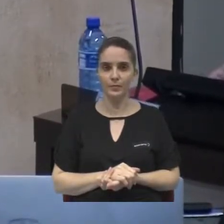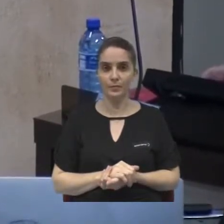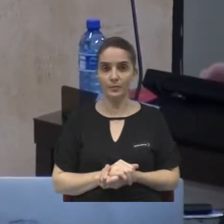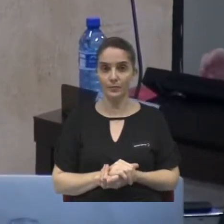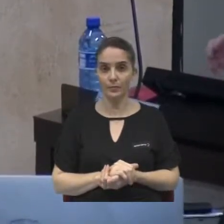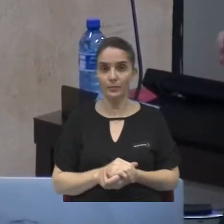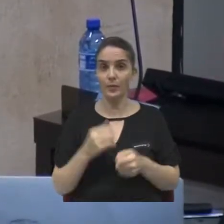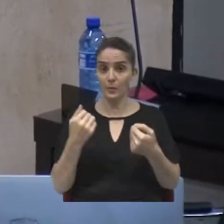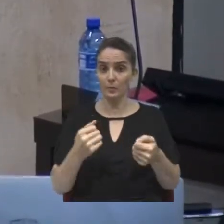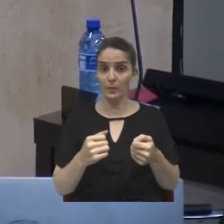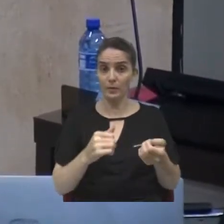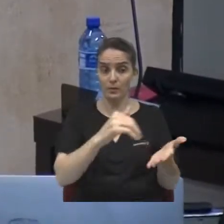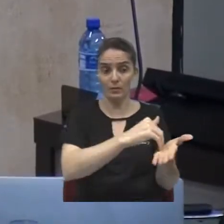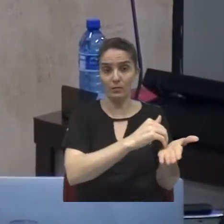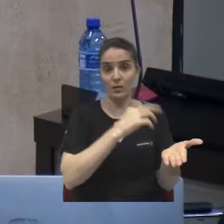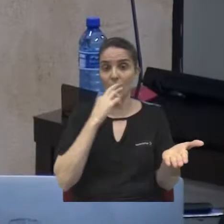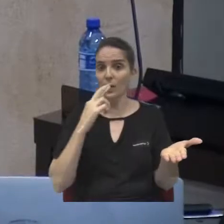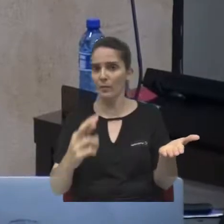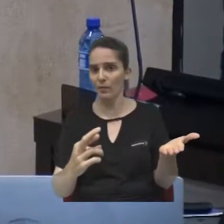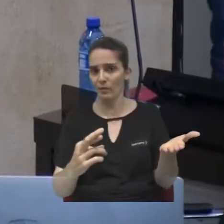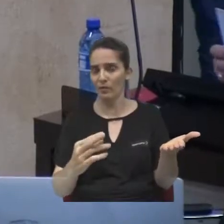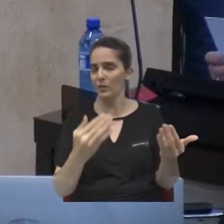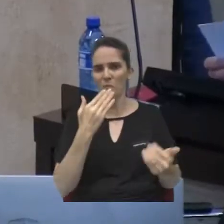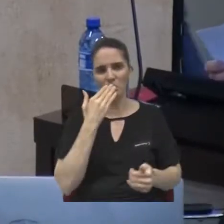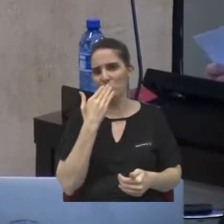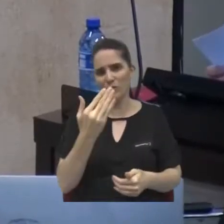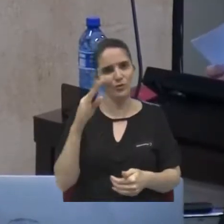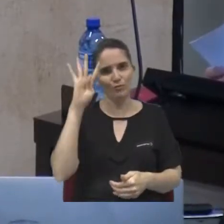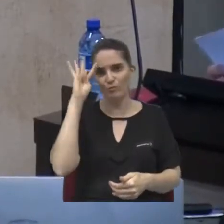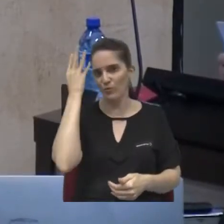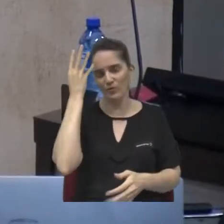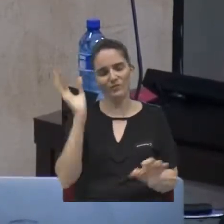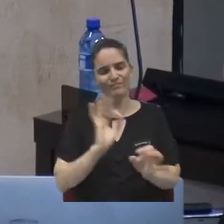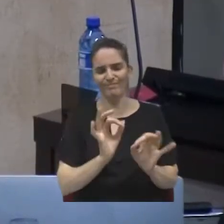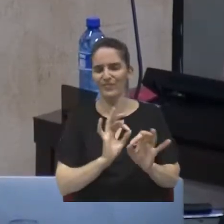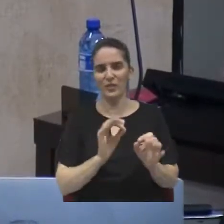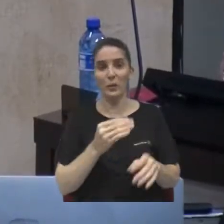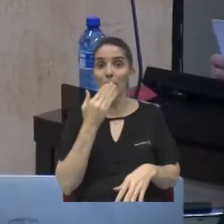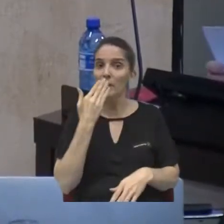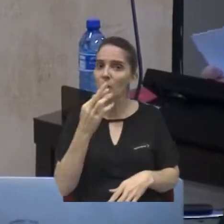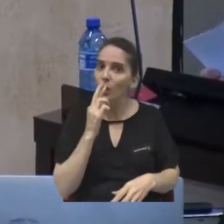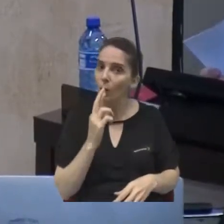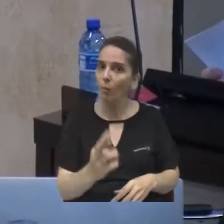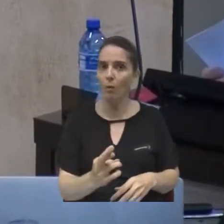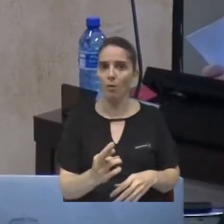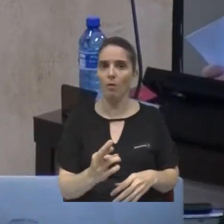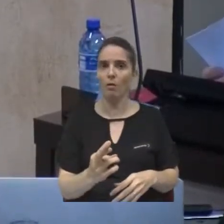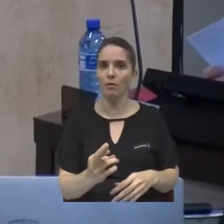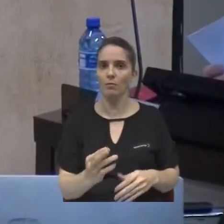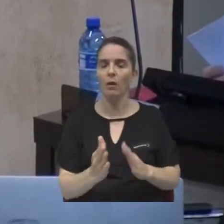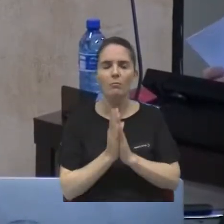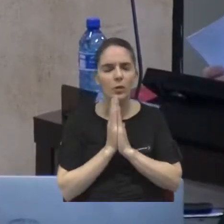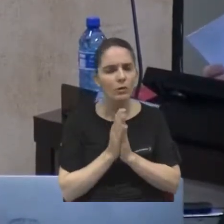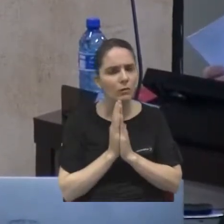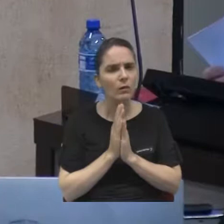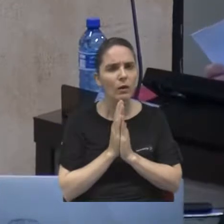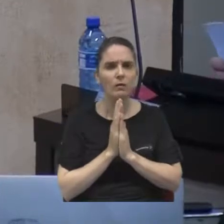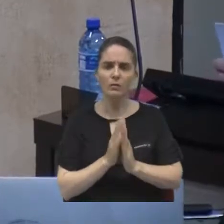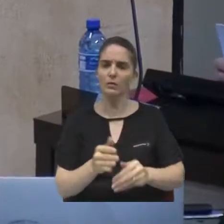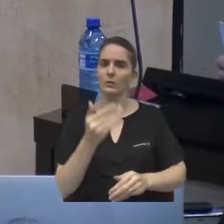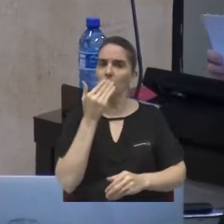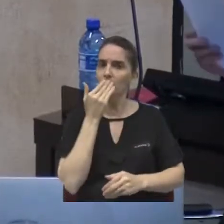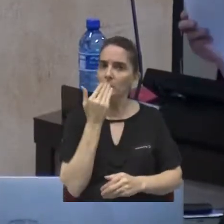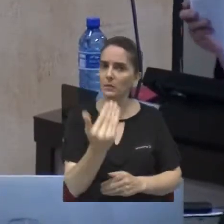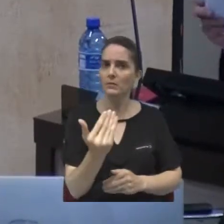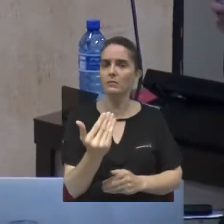resposta. A gente não está nem pedindo solução mais, nós estamos pedindo resposta. Eu imploro para esses vereadores que levem